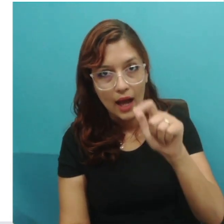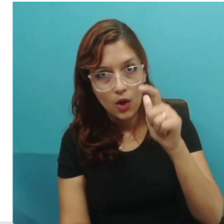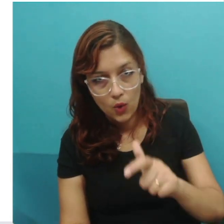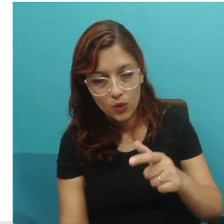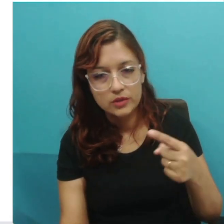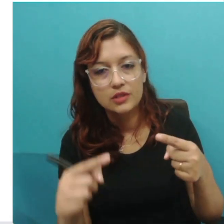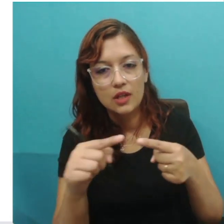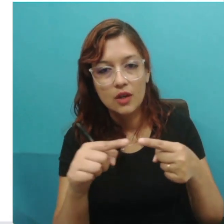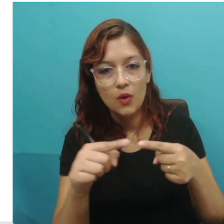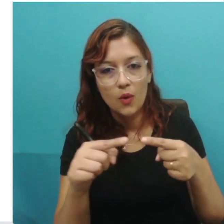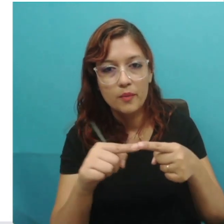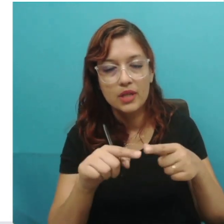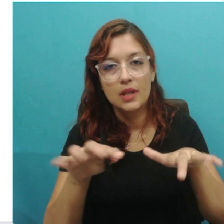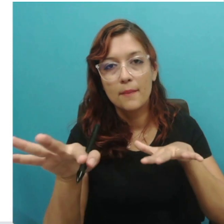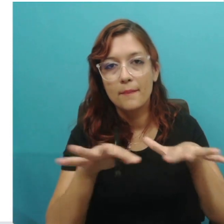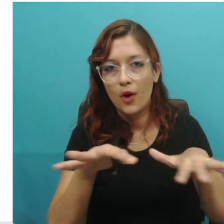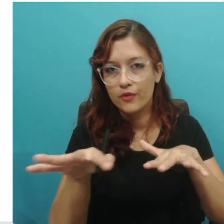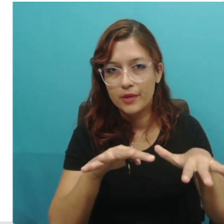E aonde